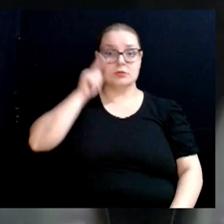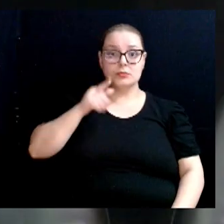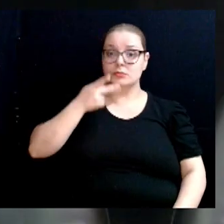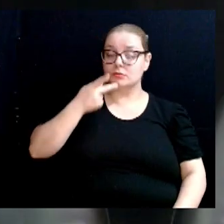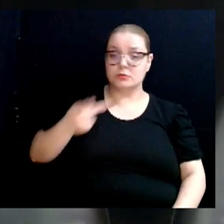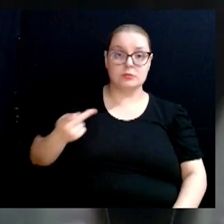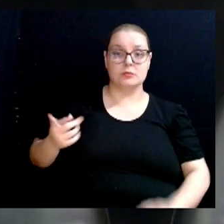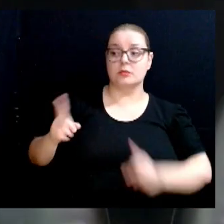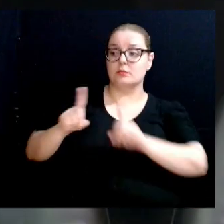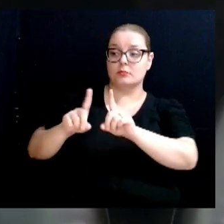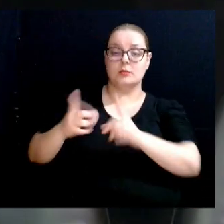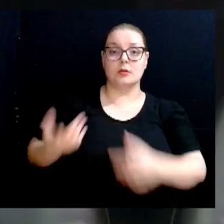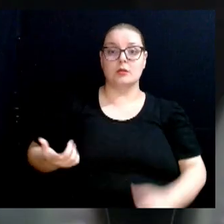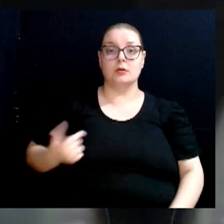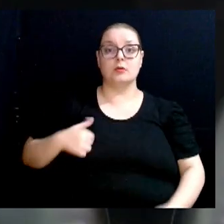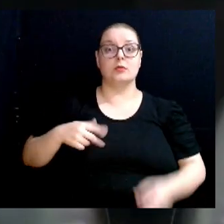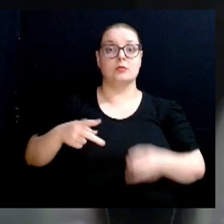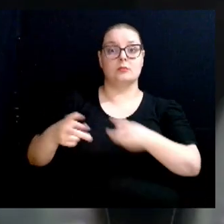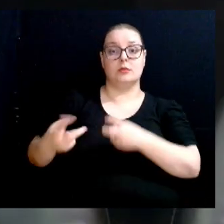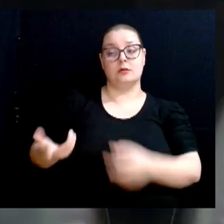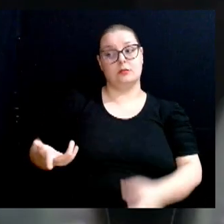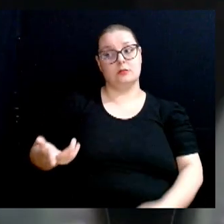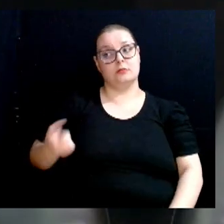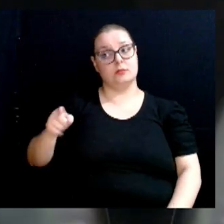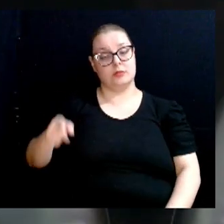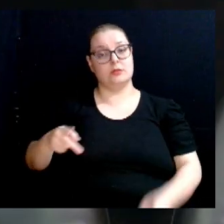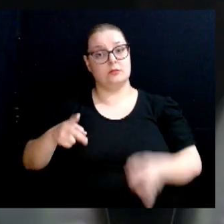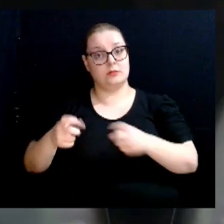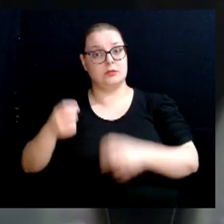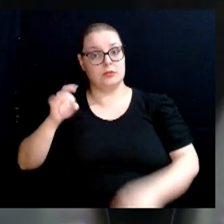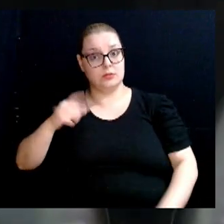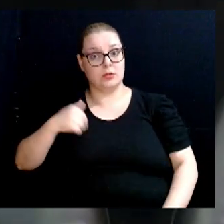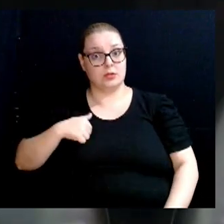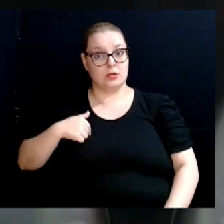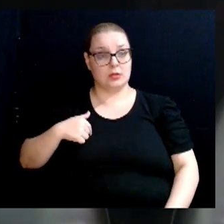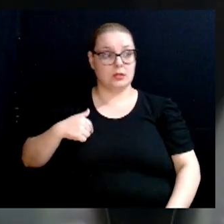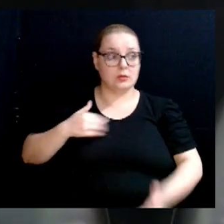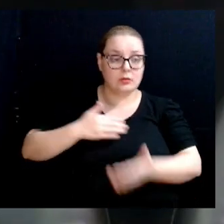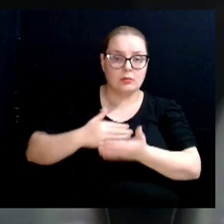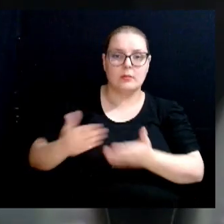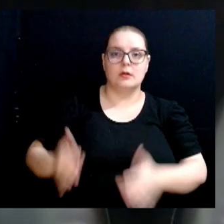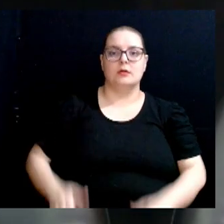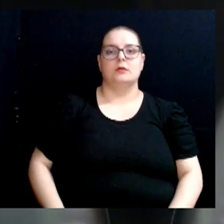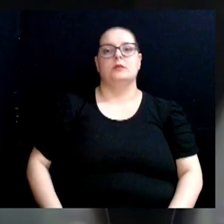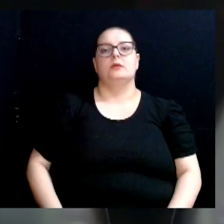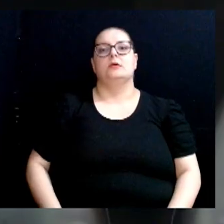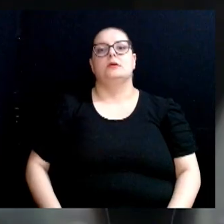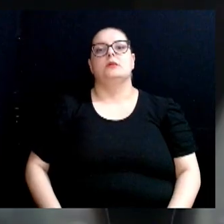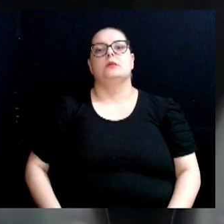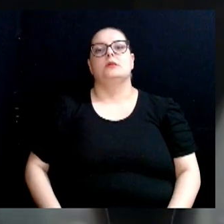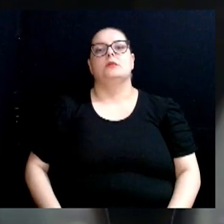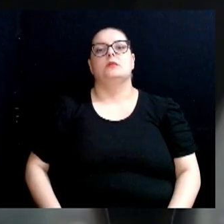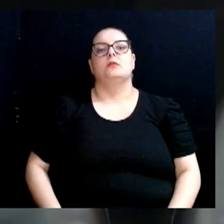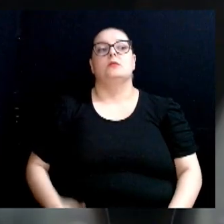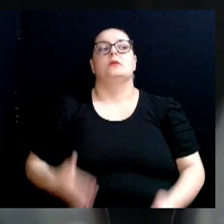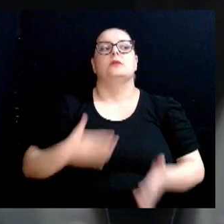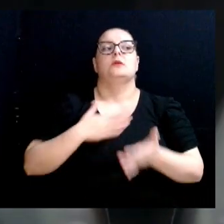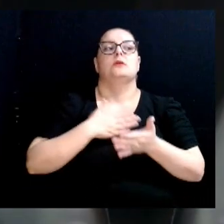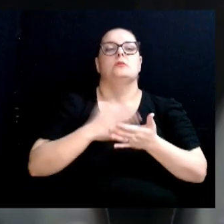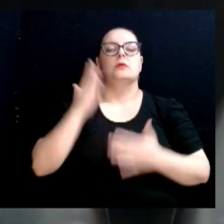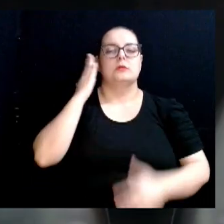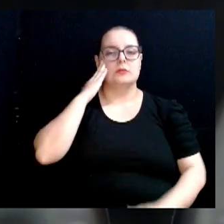estou percebendo. Poxa, você está percebendo que só eu tomo a iniciativa? Daí a gente vai perceber, vai começando a entender aquele abismo